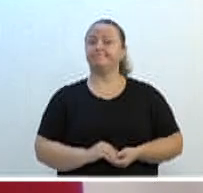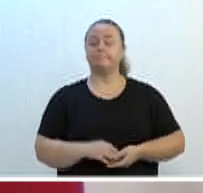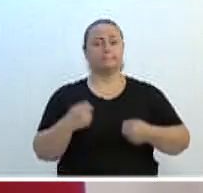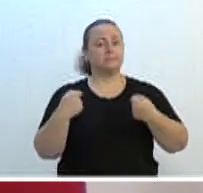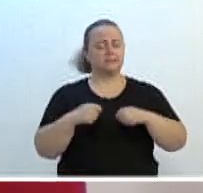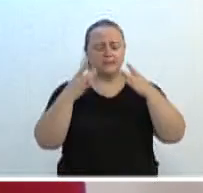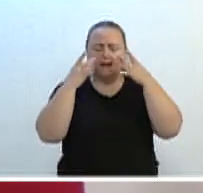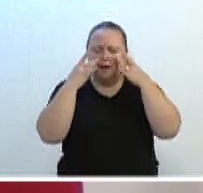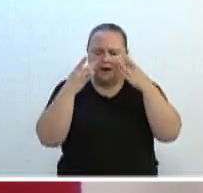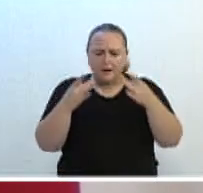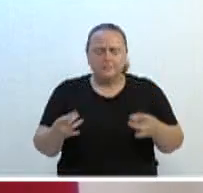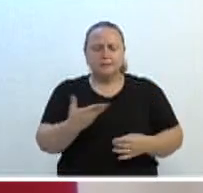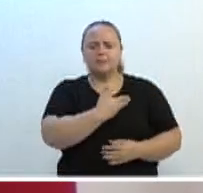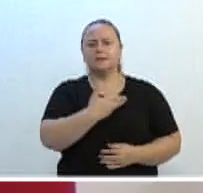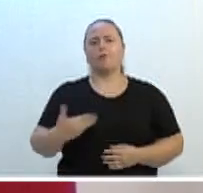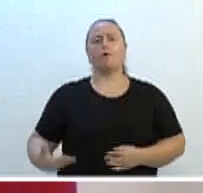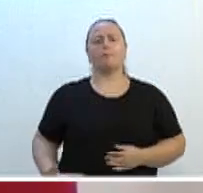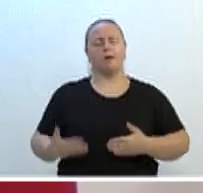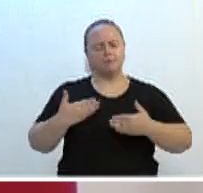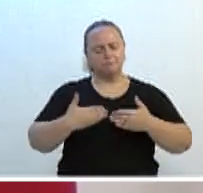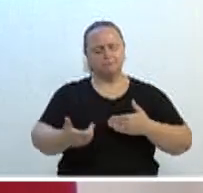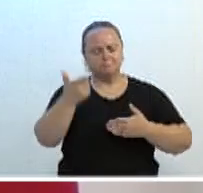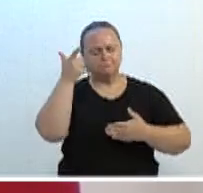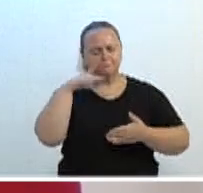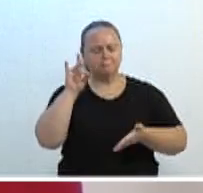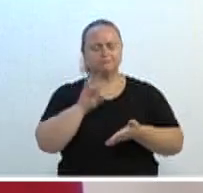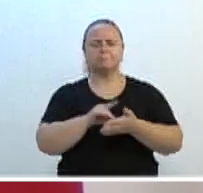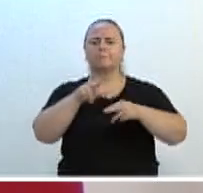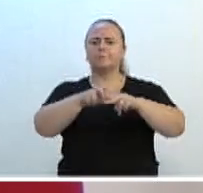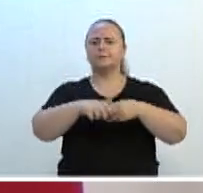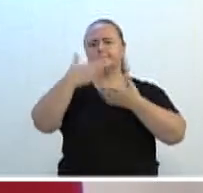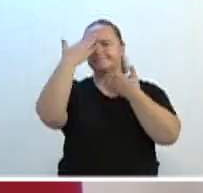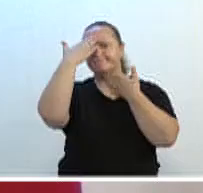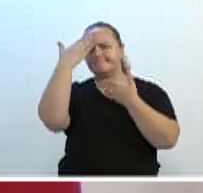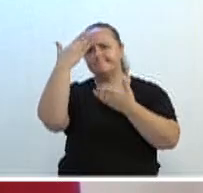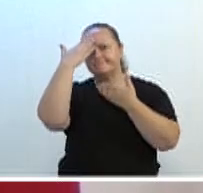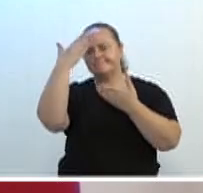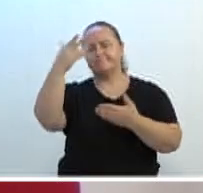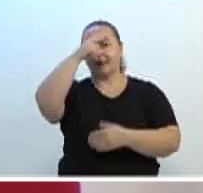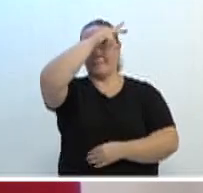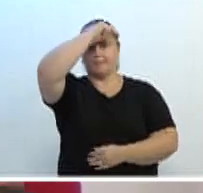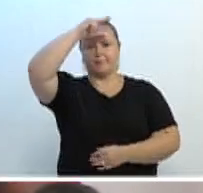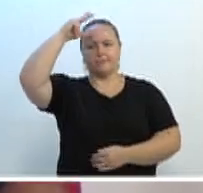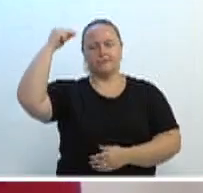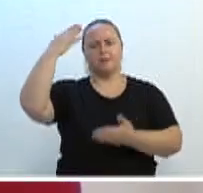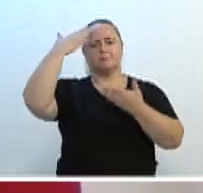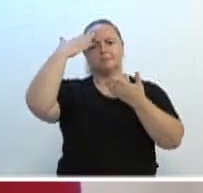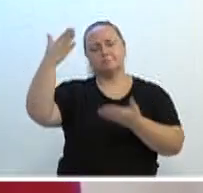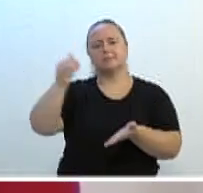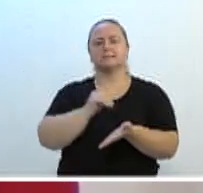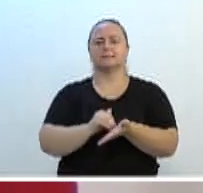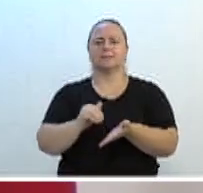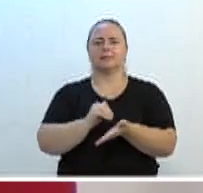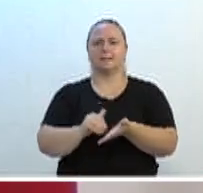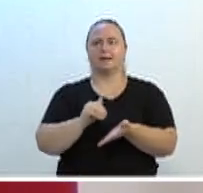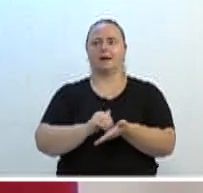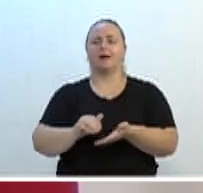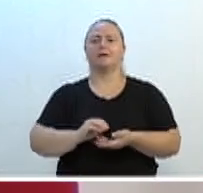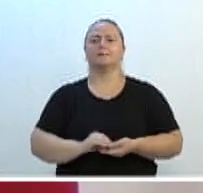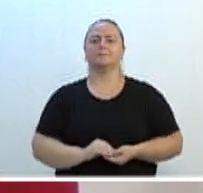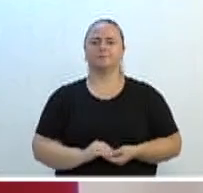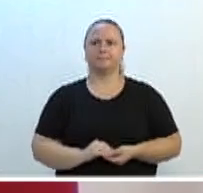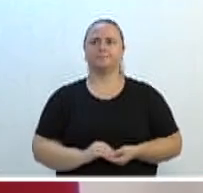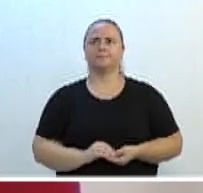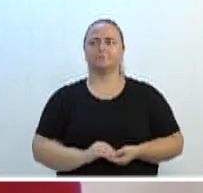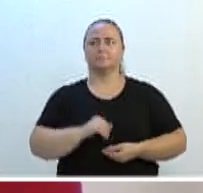estamos conseguindo. Quero agradecer o prefeito, os seus secretários, por atender as nossas demandas. Senhor presidente, eu tive a